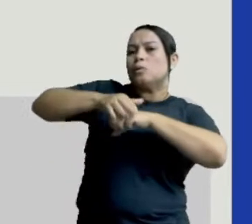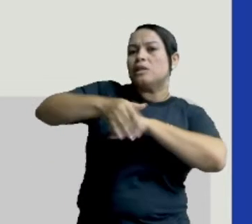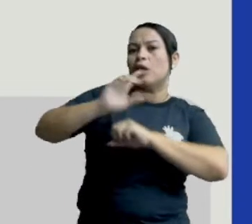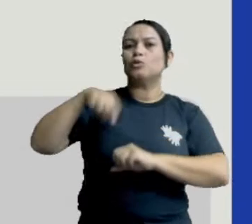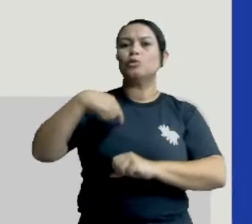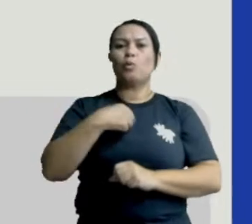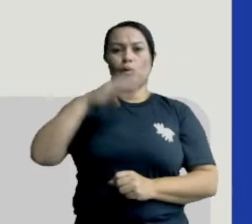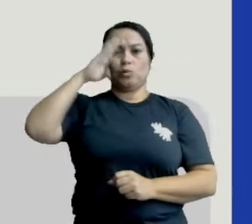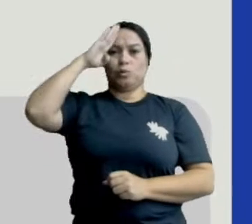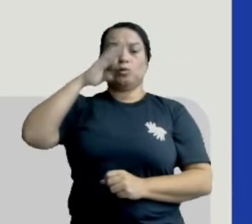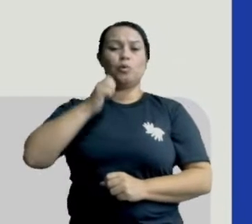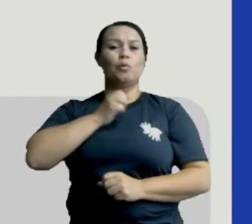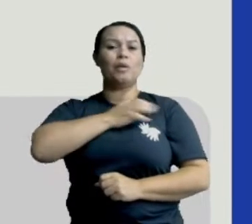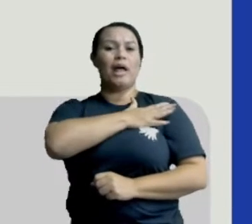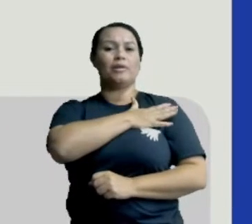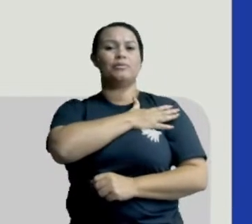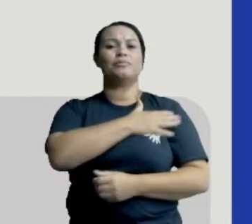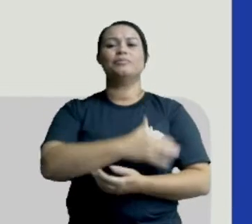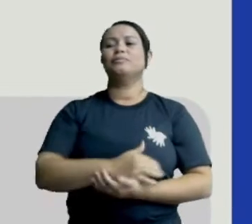conseguiram